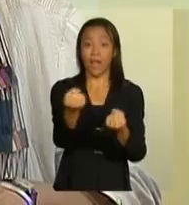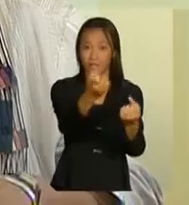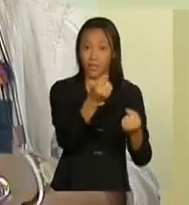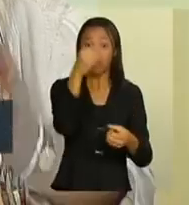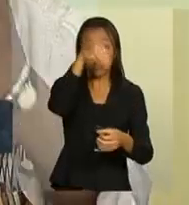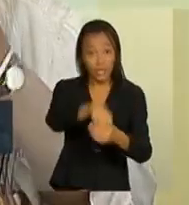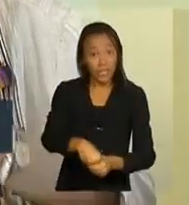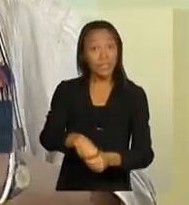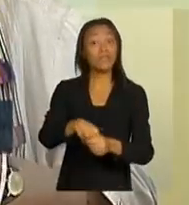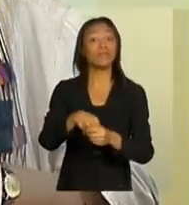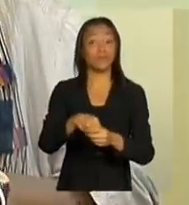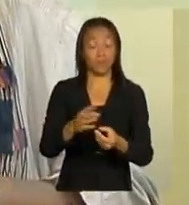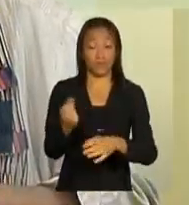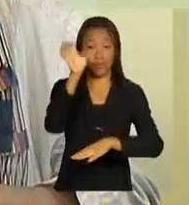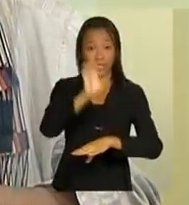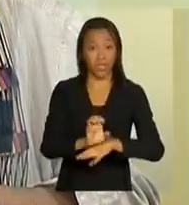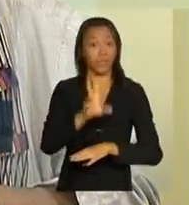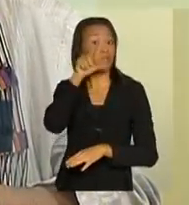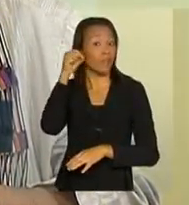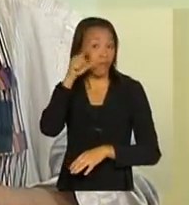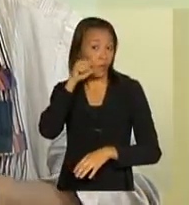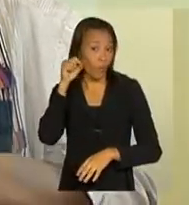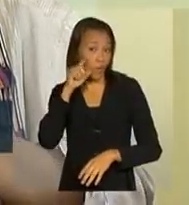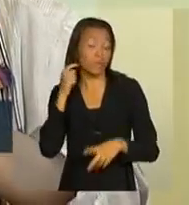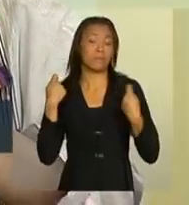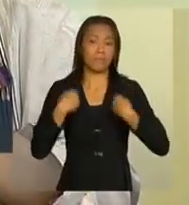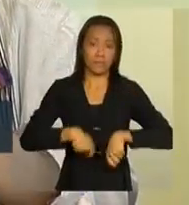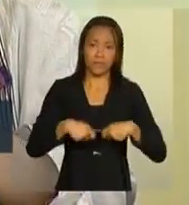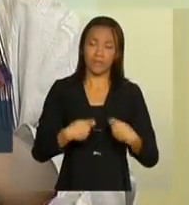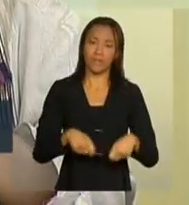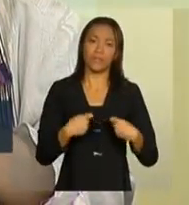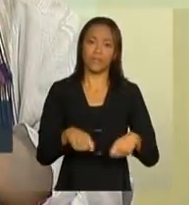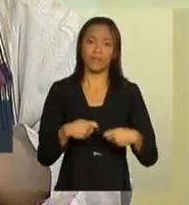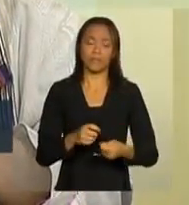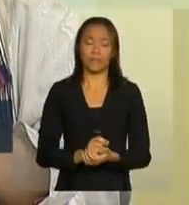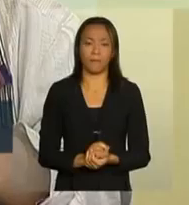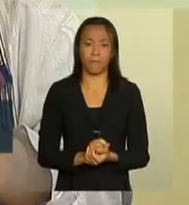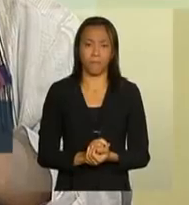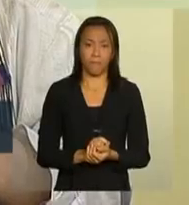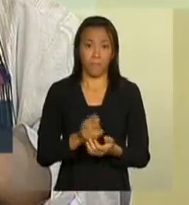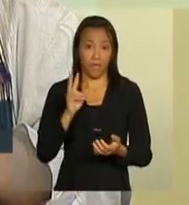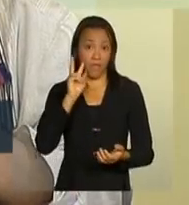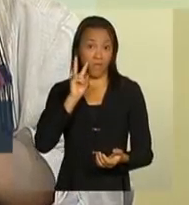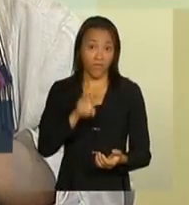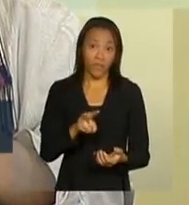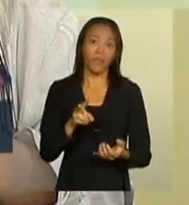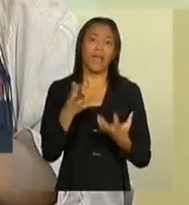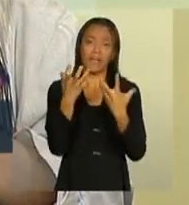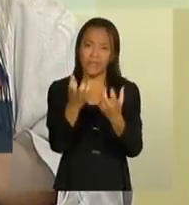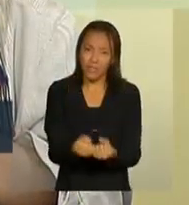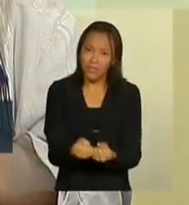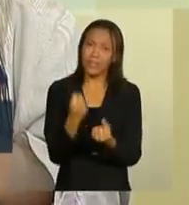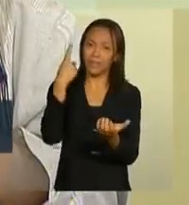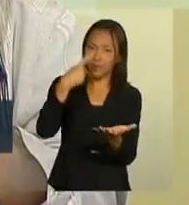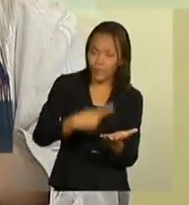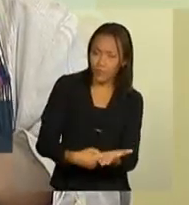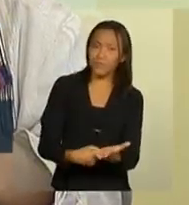Alagoas também deverão eh tomar em conta eh essa dimensão como sendo uma